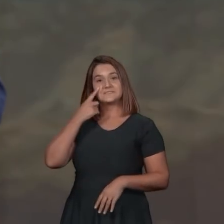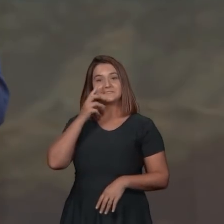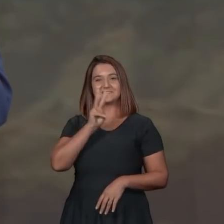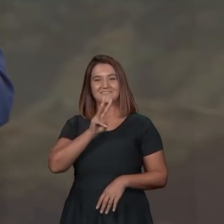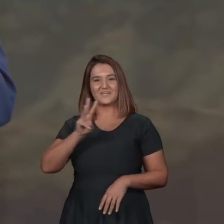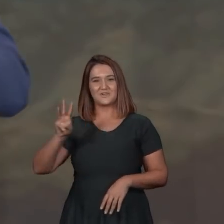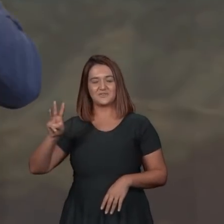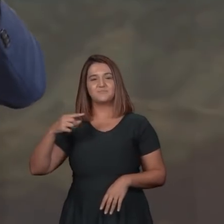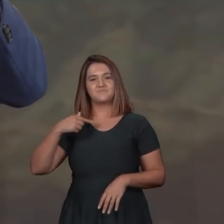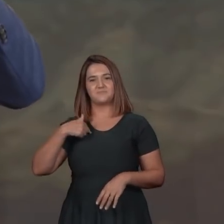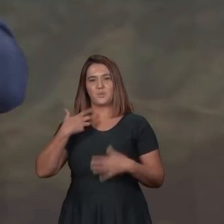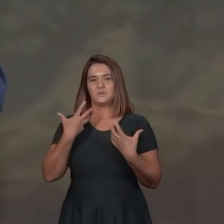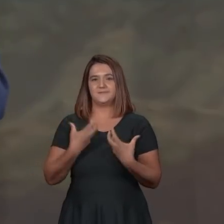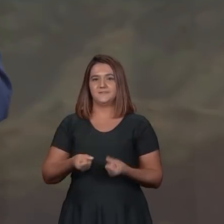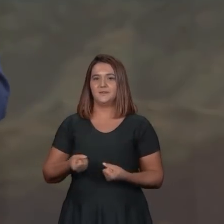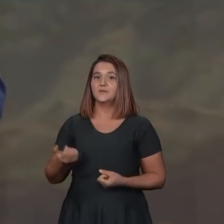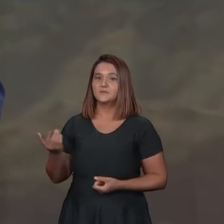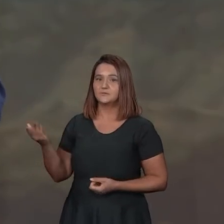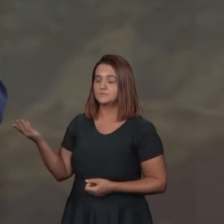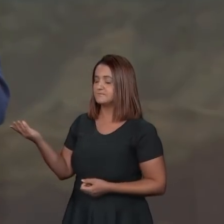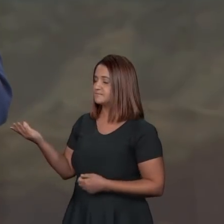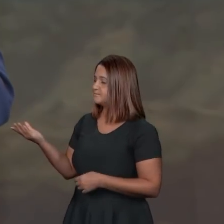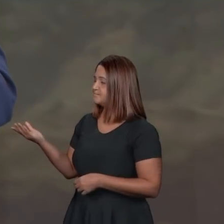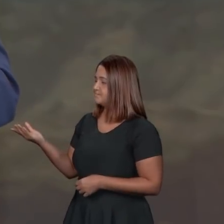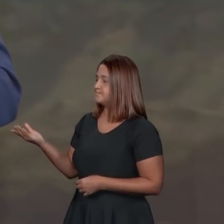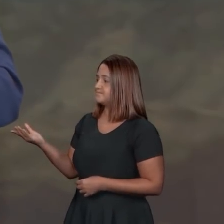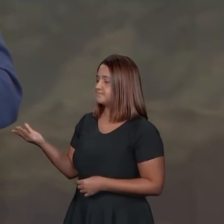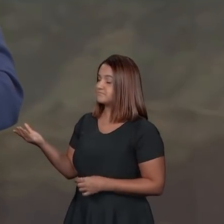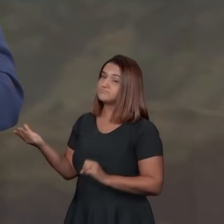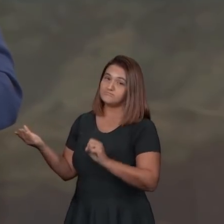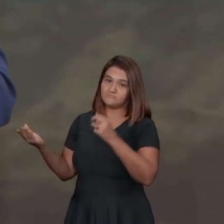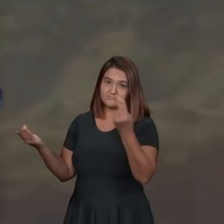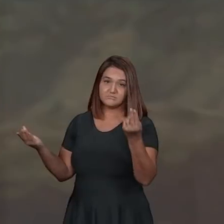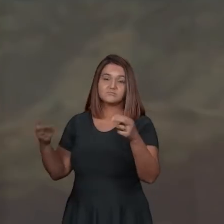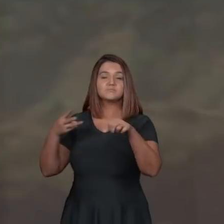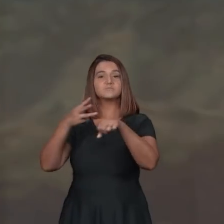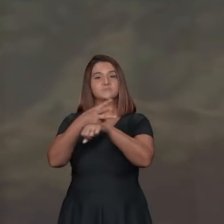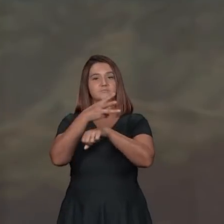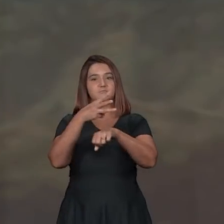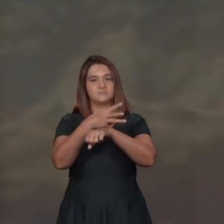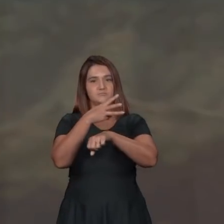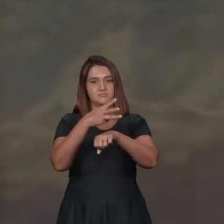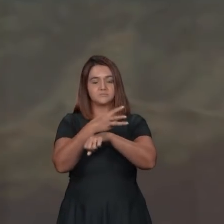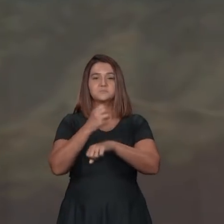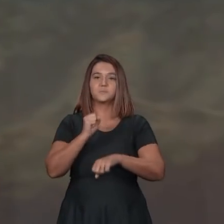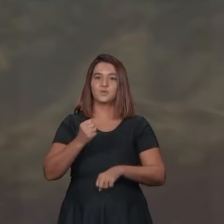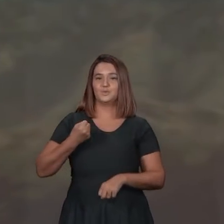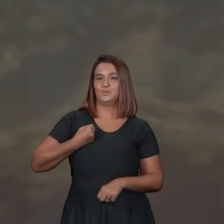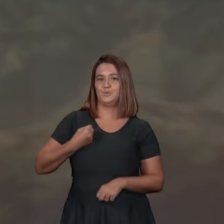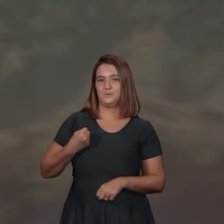novotempo.com/euaceito. Ou então também você pode mandar uma mensagem pelo WhatsApp 12 98316